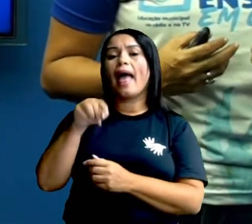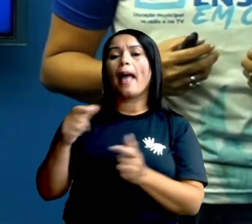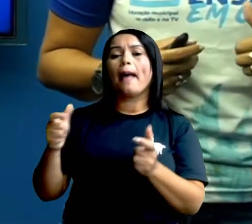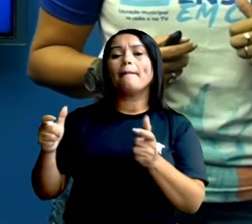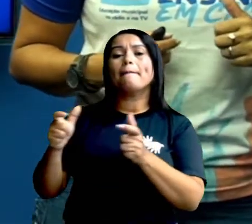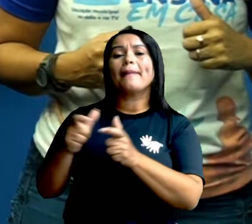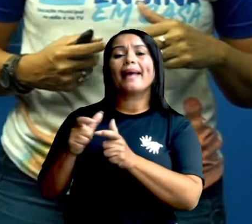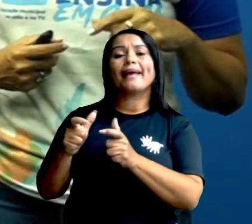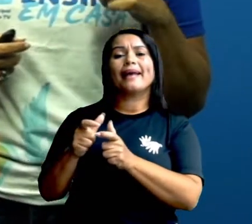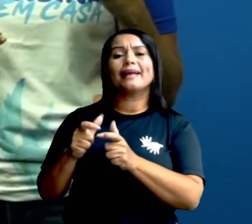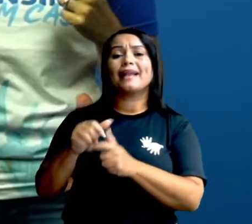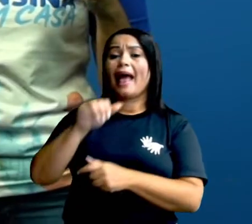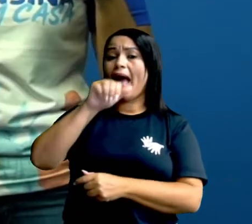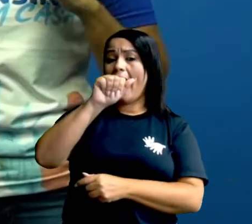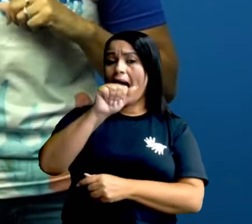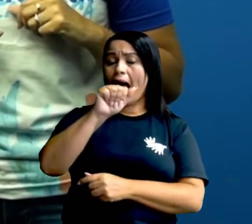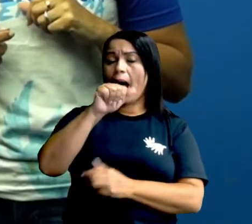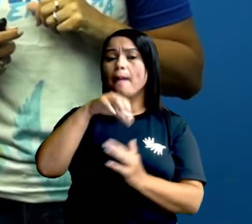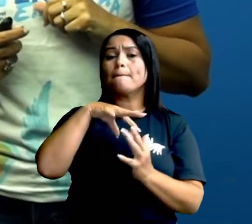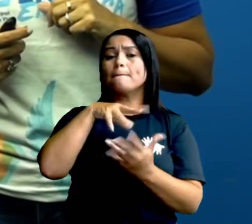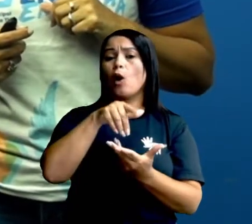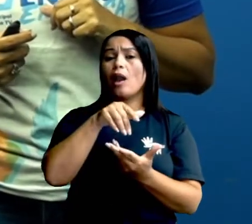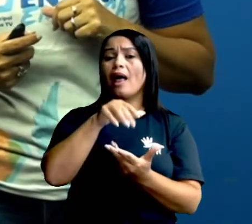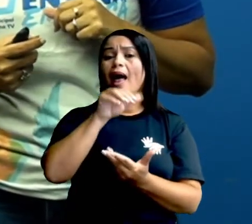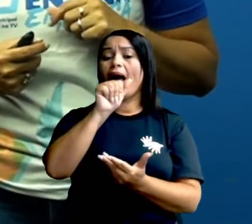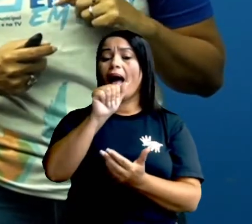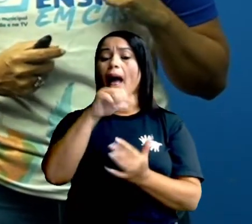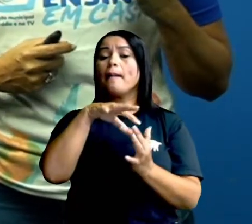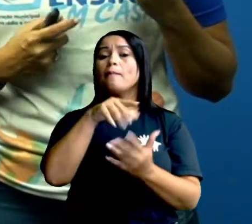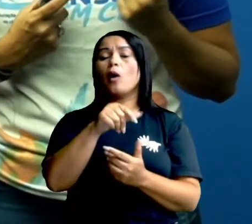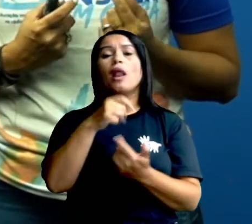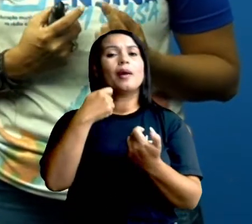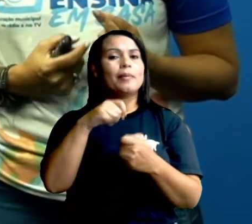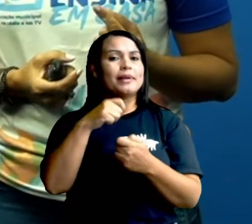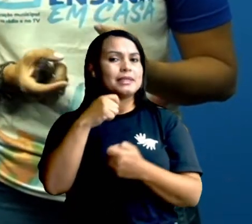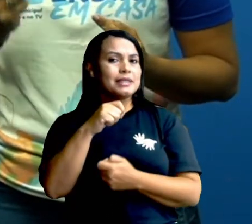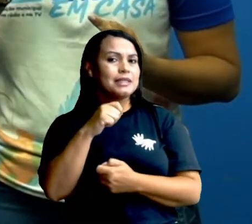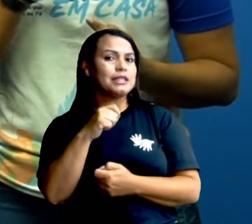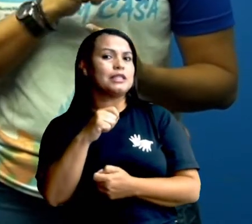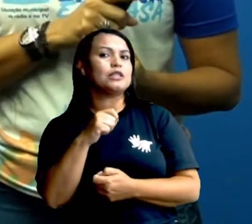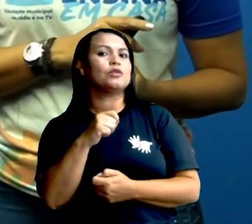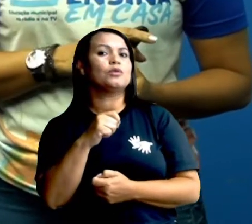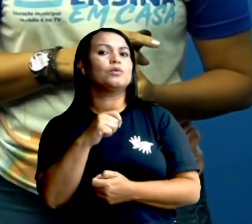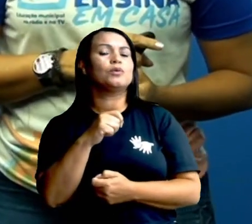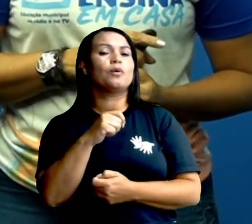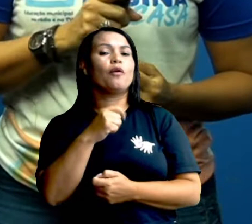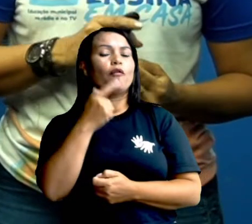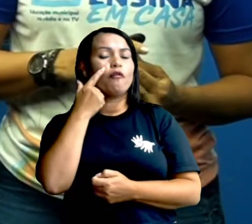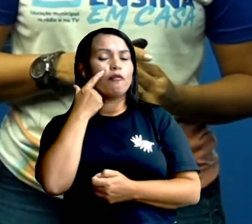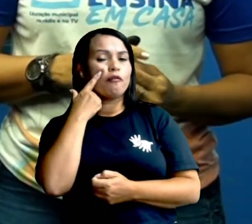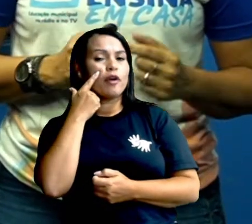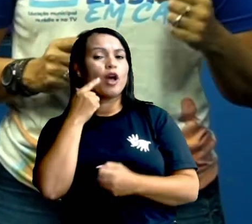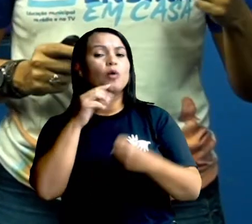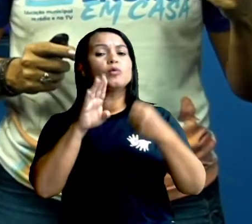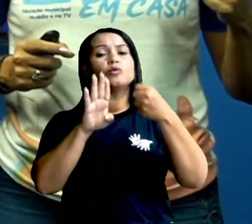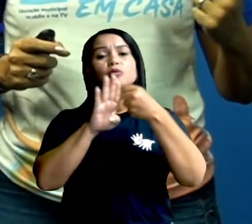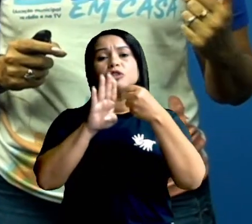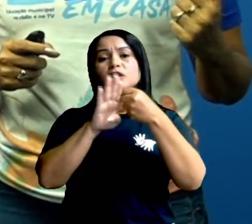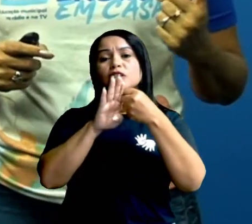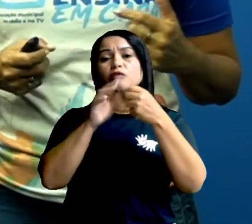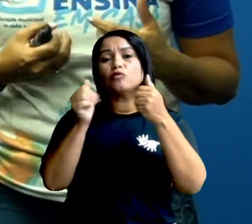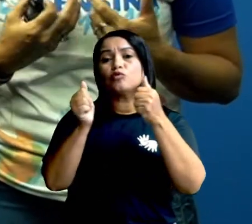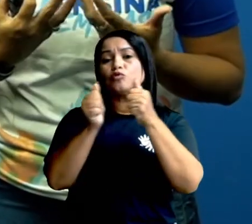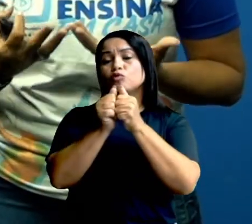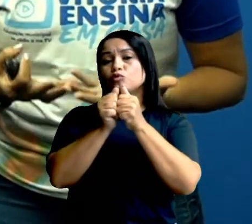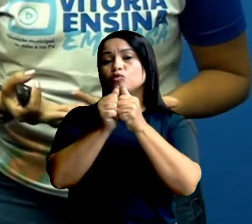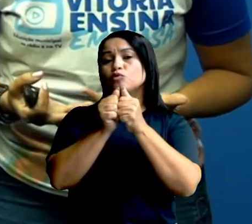é pequena. Então, a bola, tá certo? Eu preciso acompanhar o substantivo com um